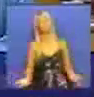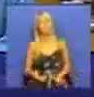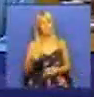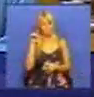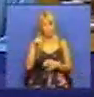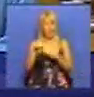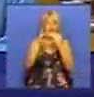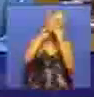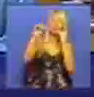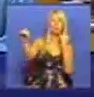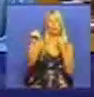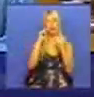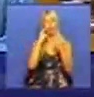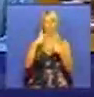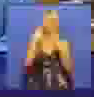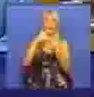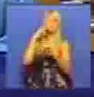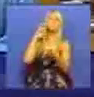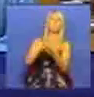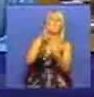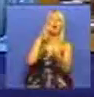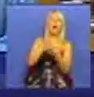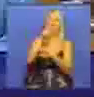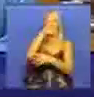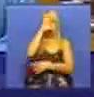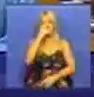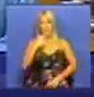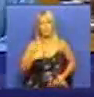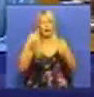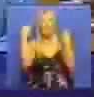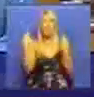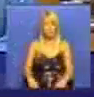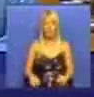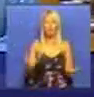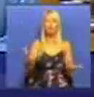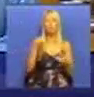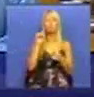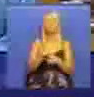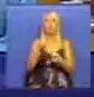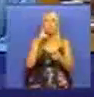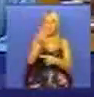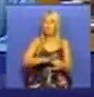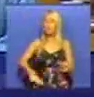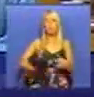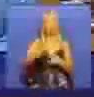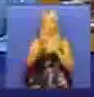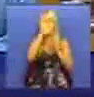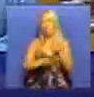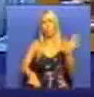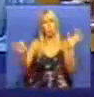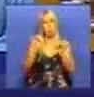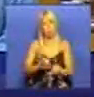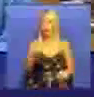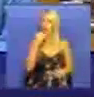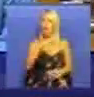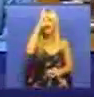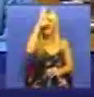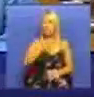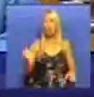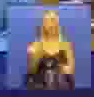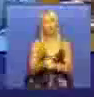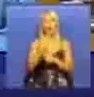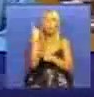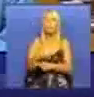governação falhada. A estabilidade de uma rede social precária que, segundo o Ministério do Trabalho, apenas garante o fundo